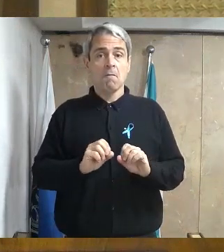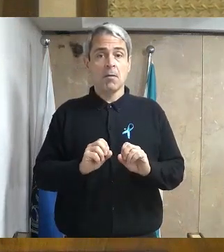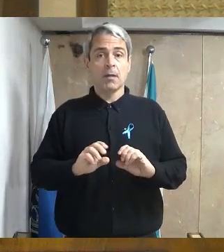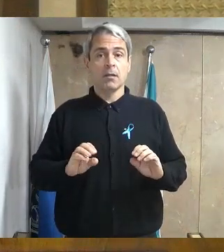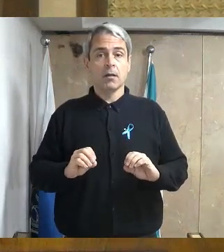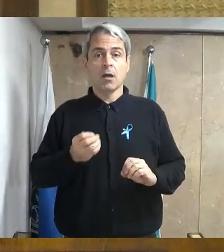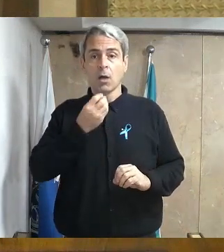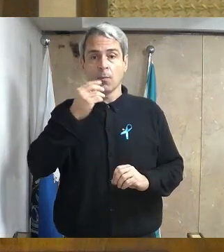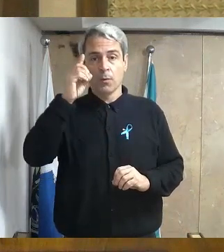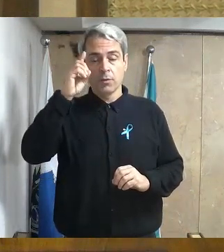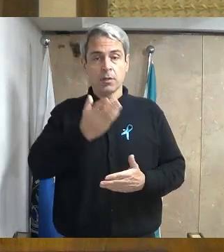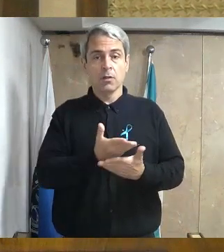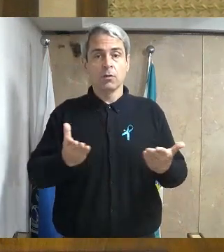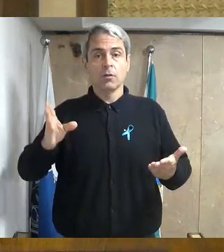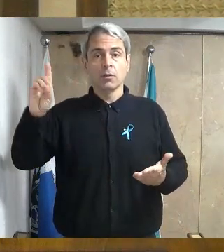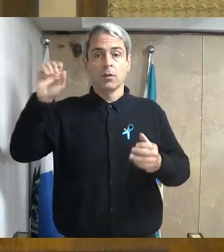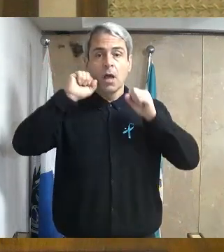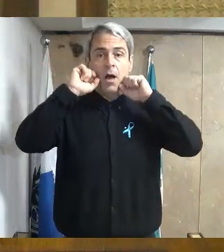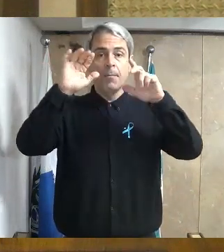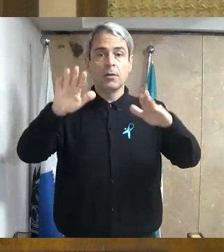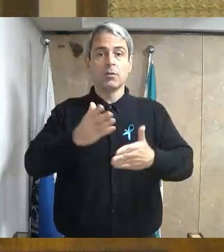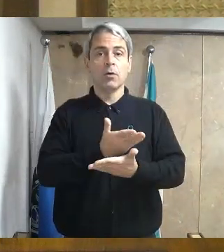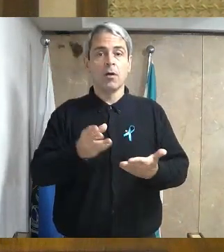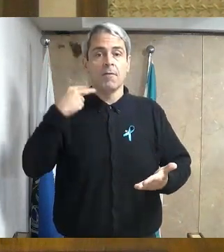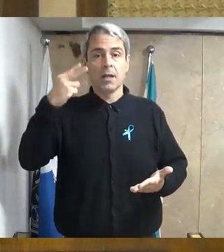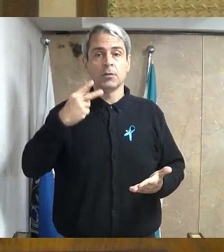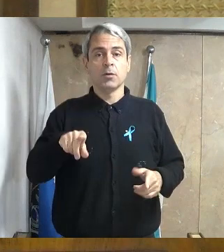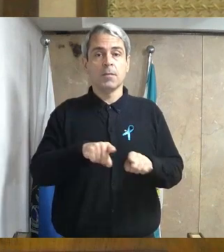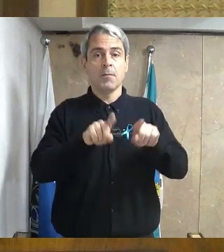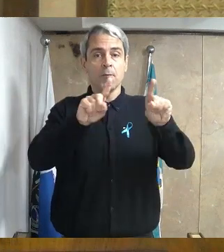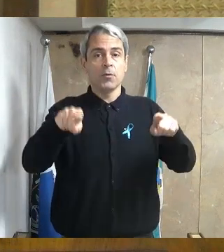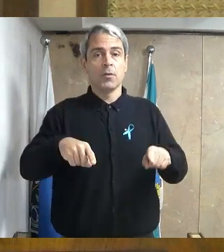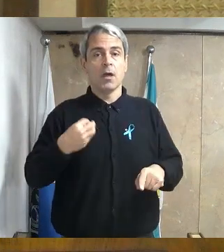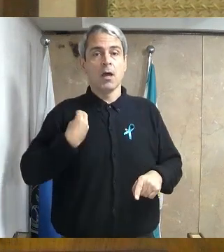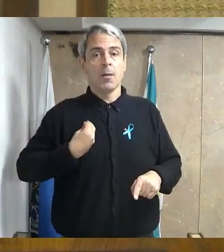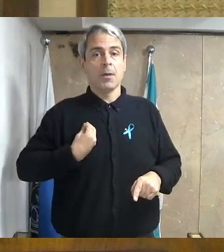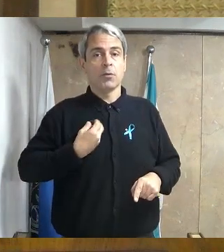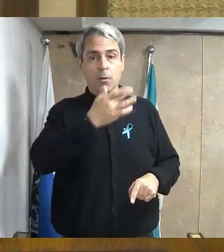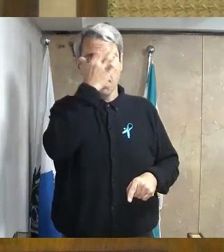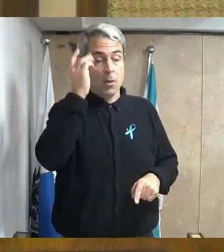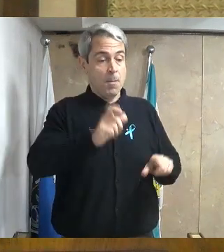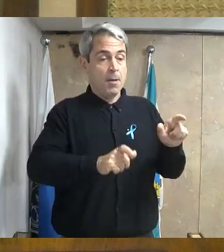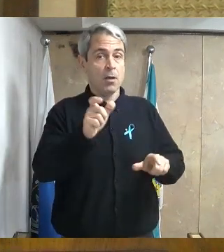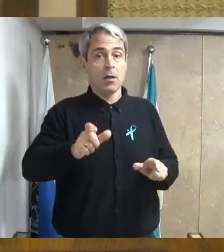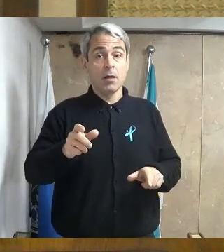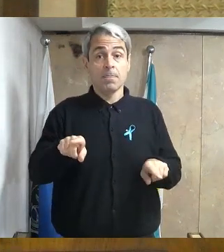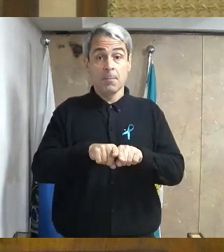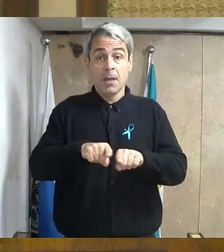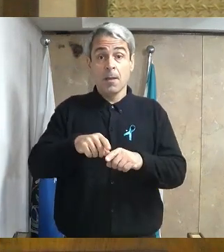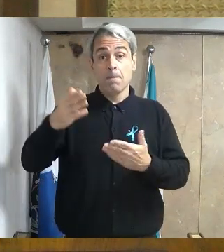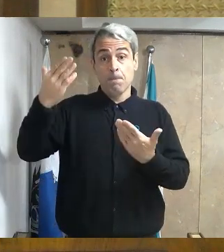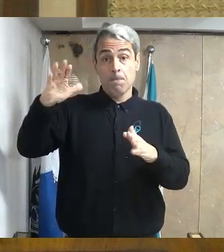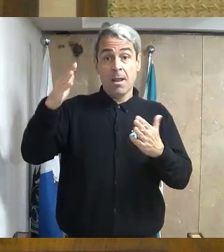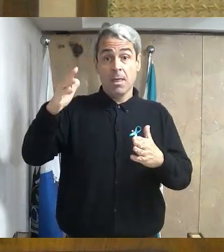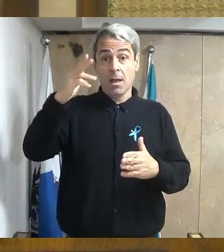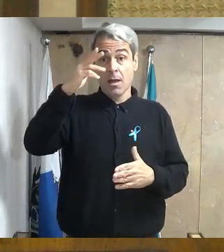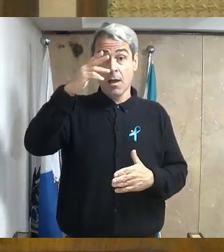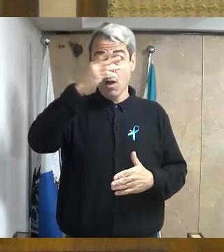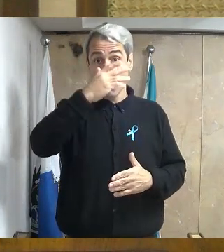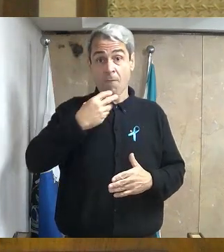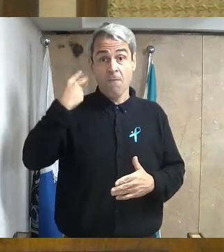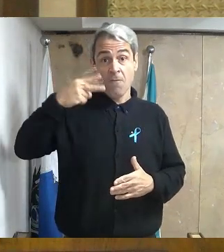dia a todos. Que Deus abençoe aos vereadores, ao público presente, funcionários dessa casa. Parabenizar o nosso vereador, amigo